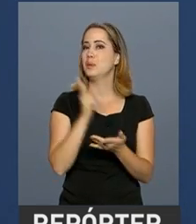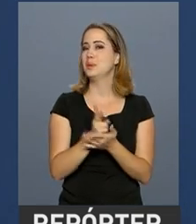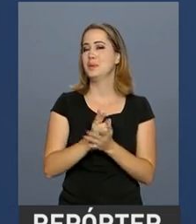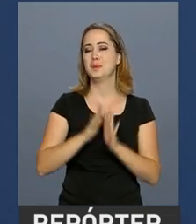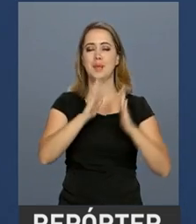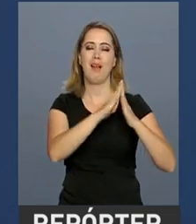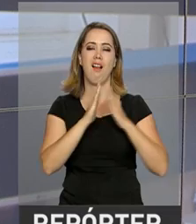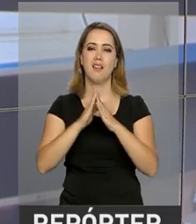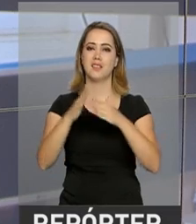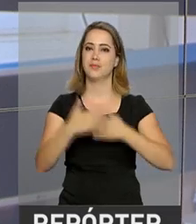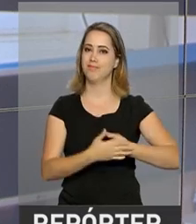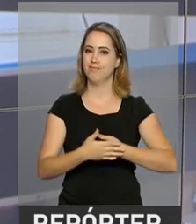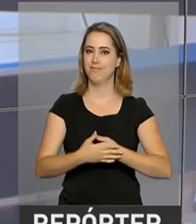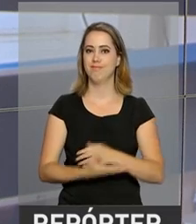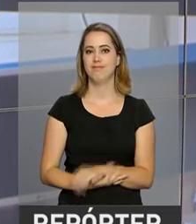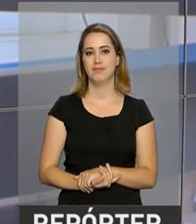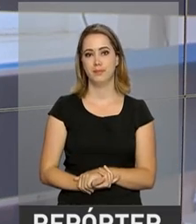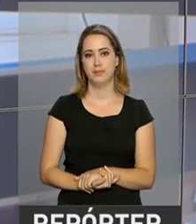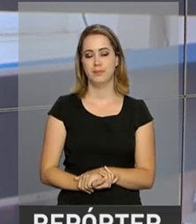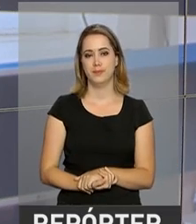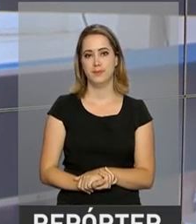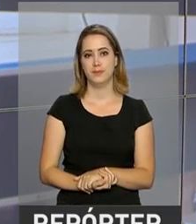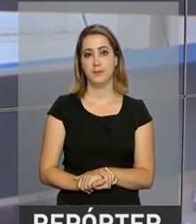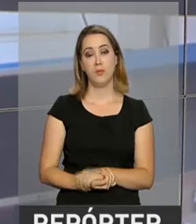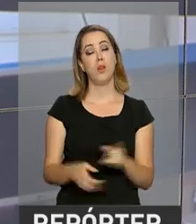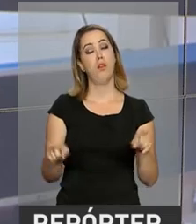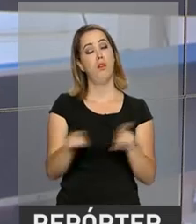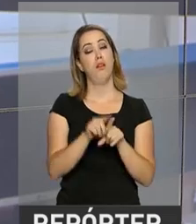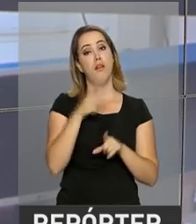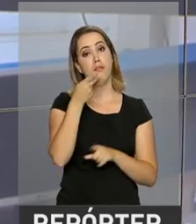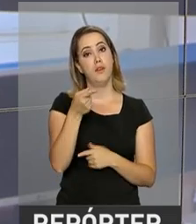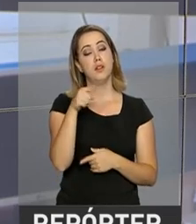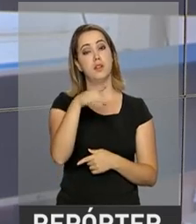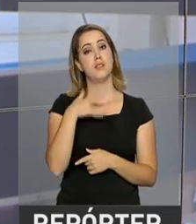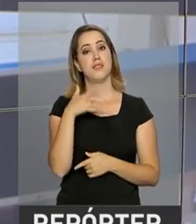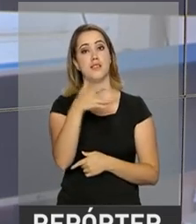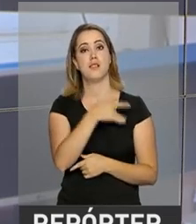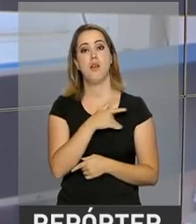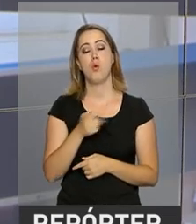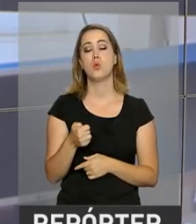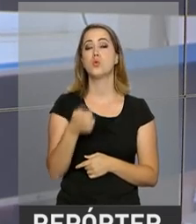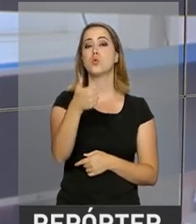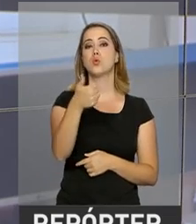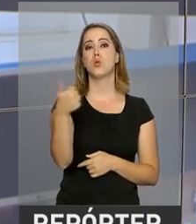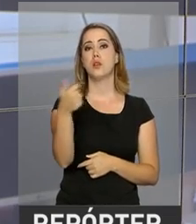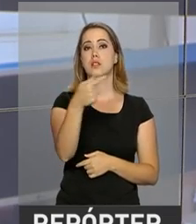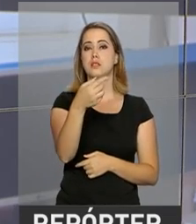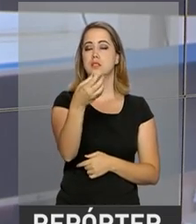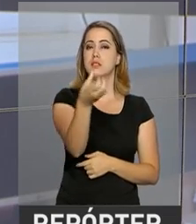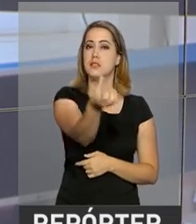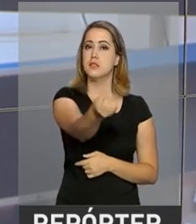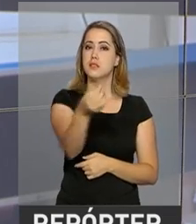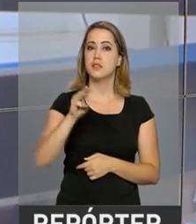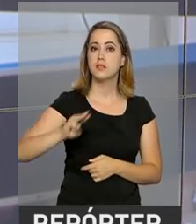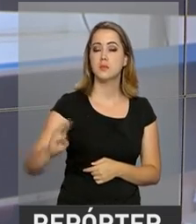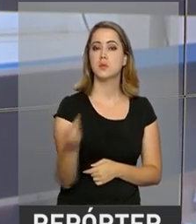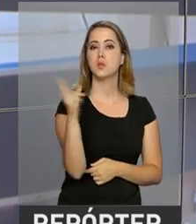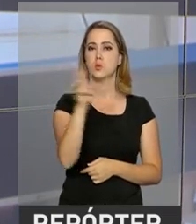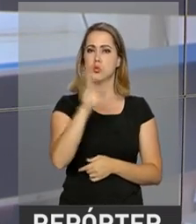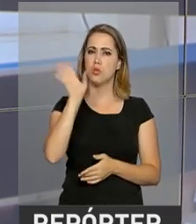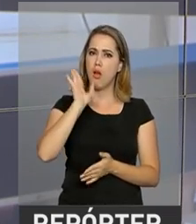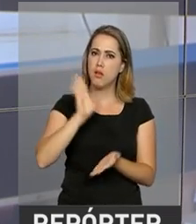lá né dele brincando ainda so saúde quase R 176 milhões de reais foram